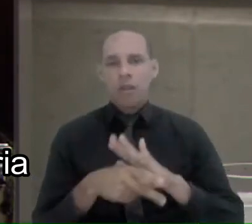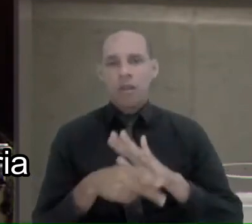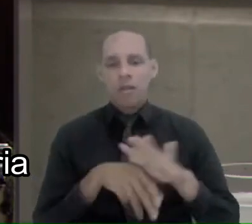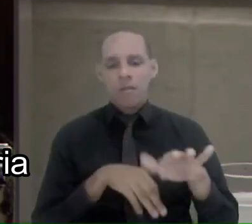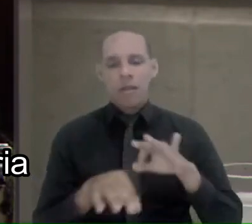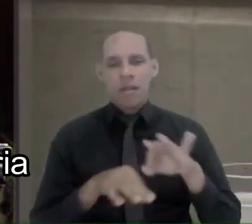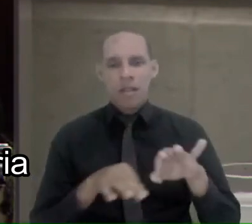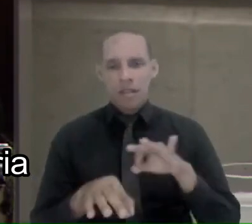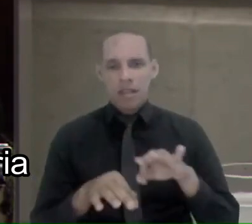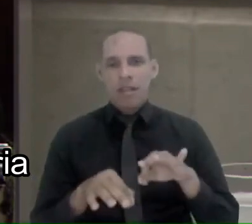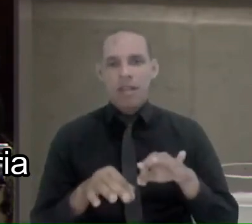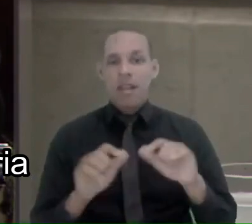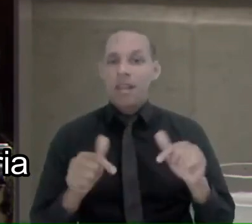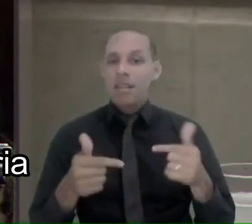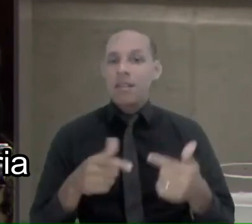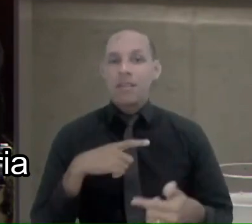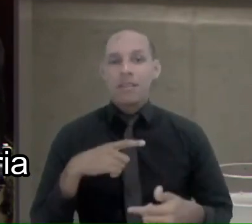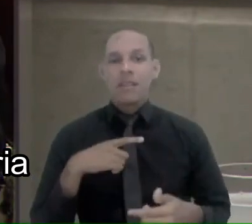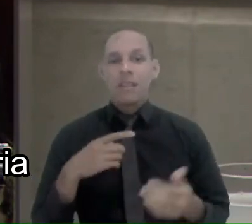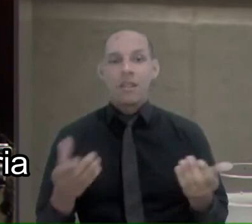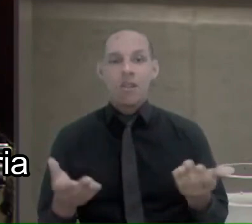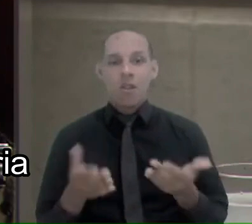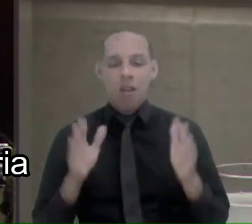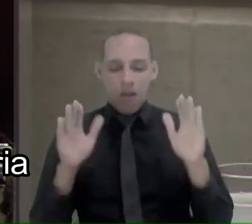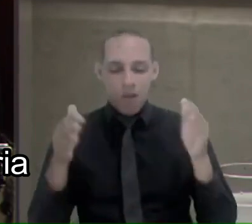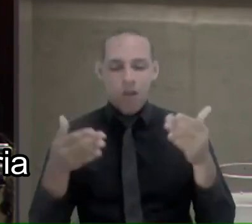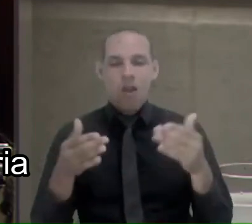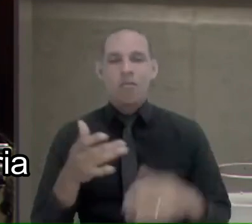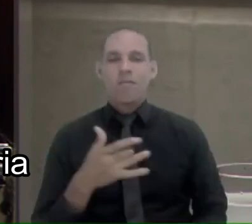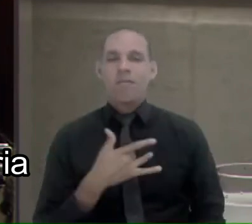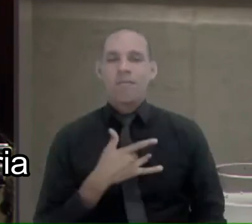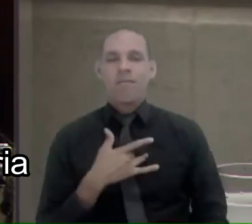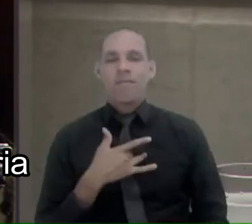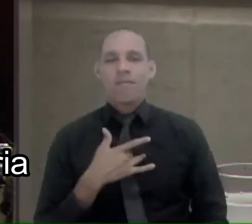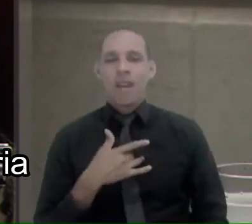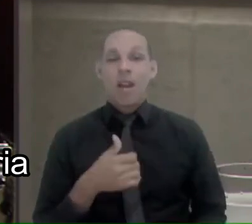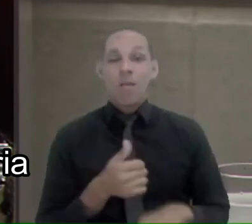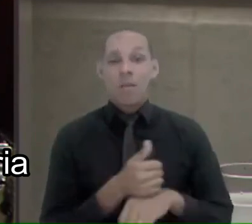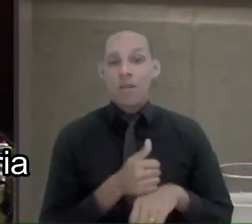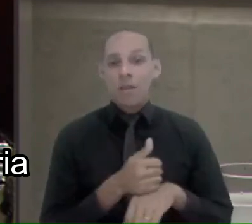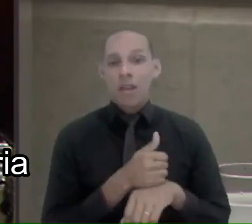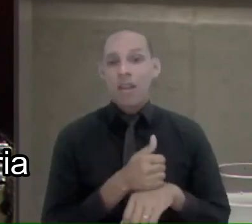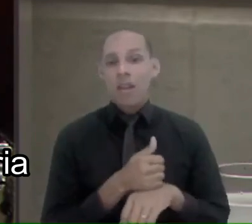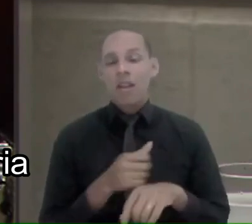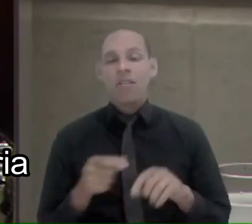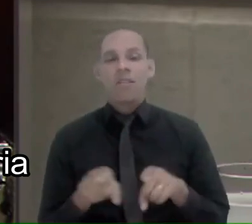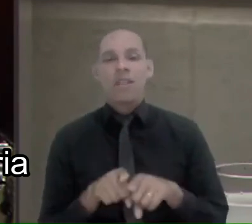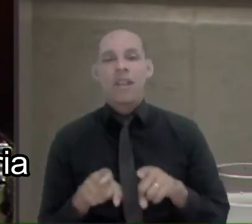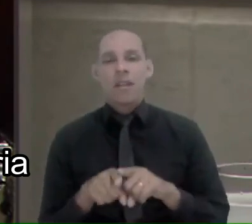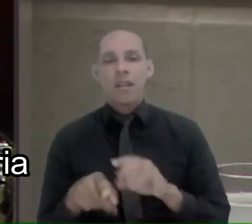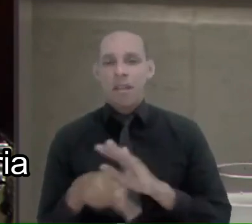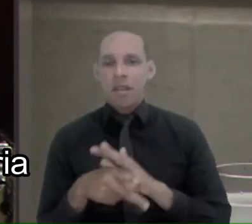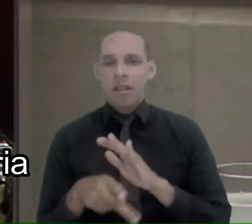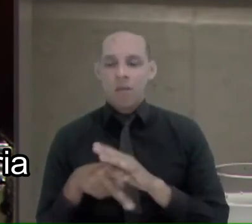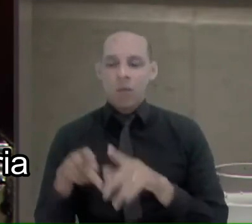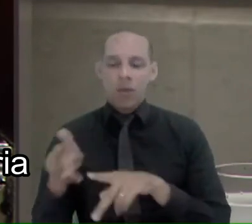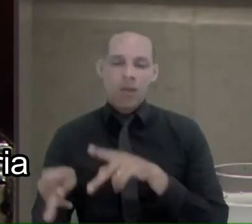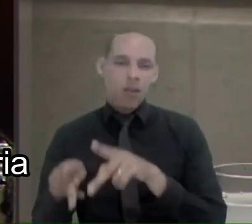têm ações focadas na tuberculose, seja para os profissionais, seja para a